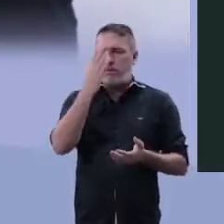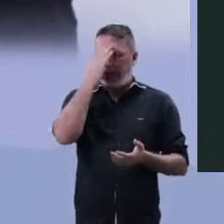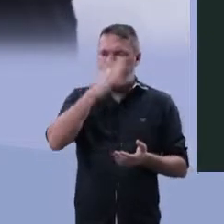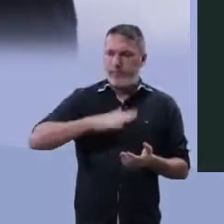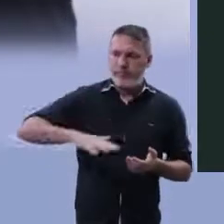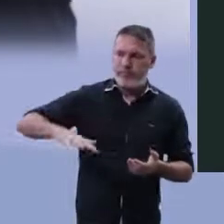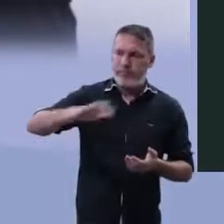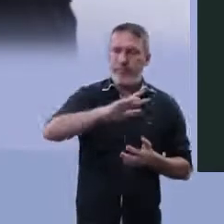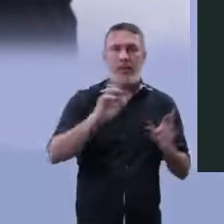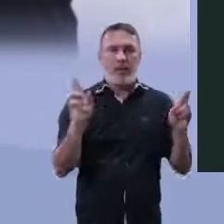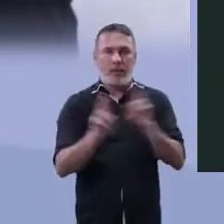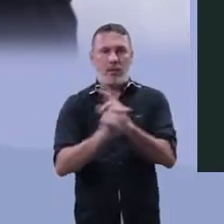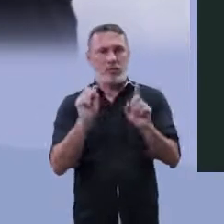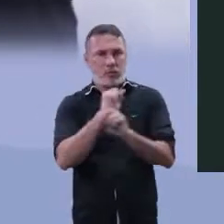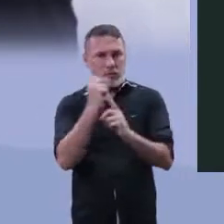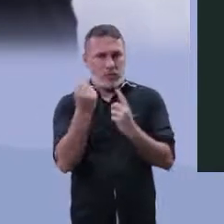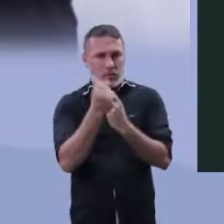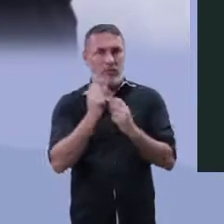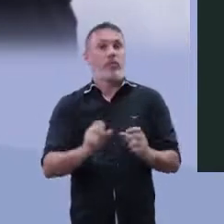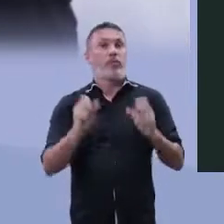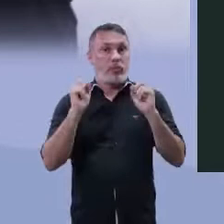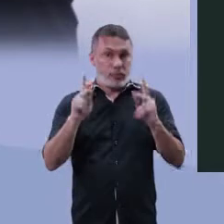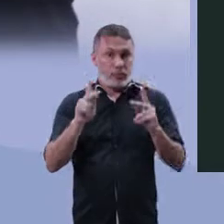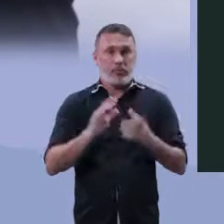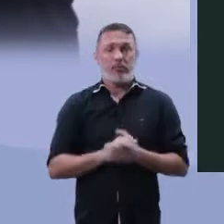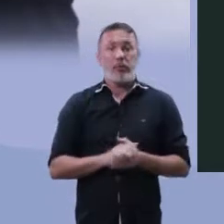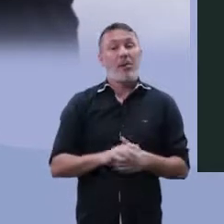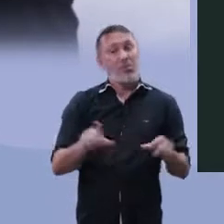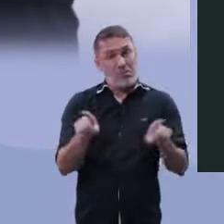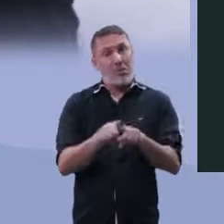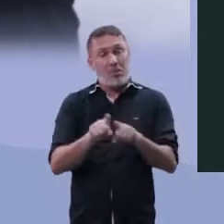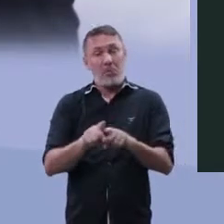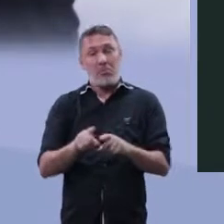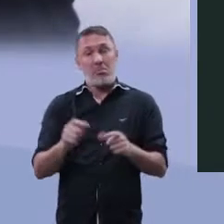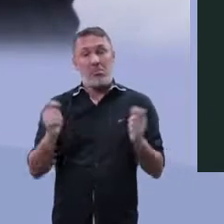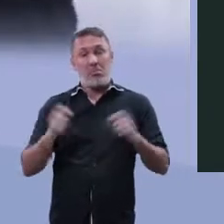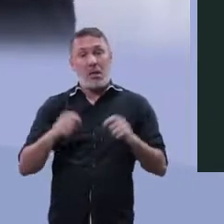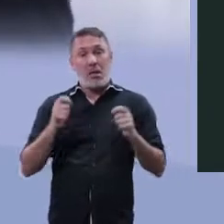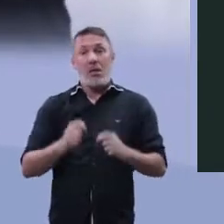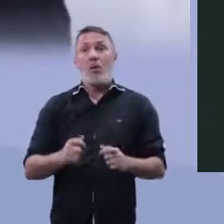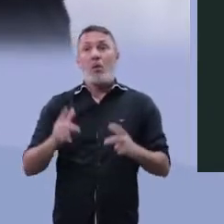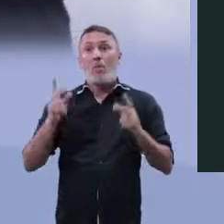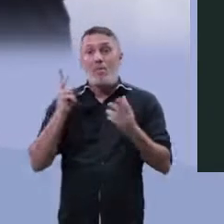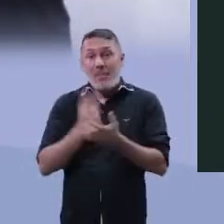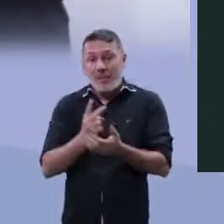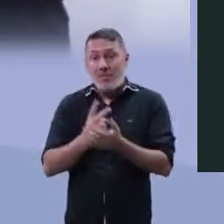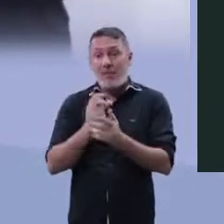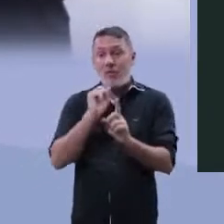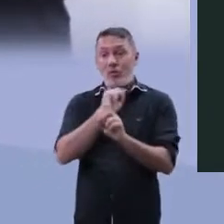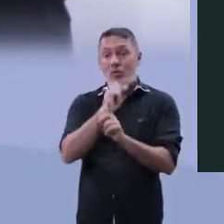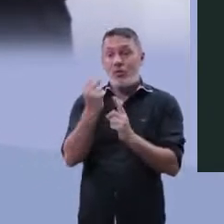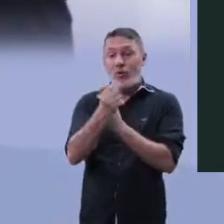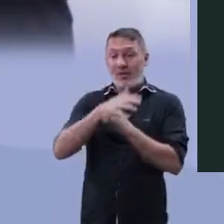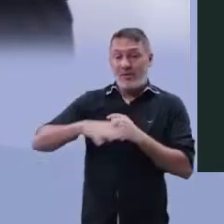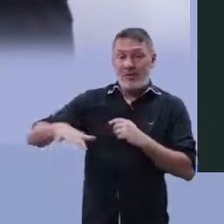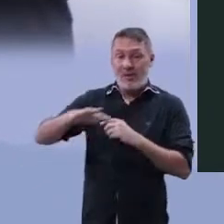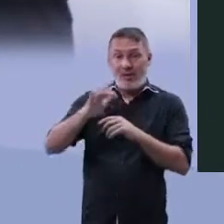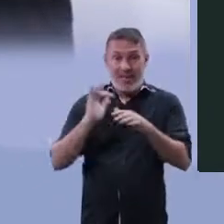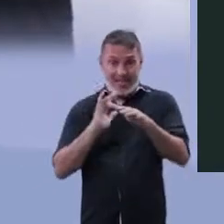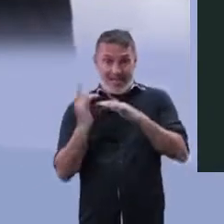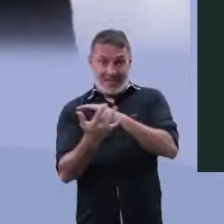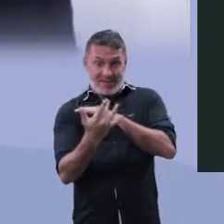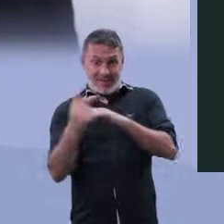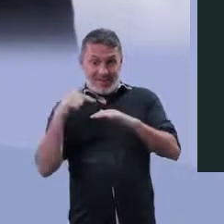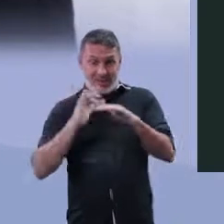por exemplo, hoje eu tenho uma realidade constituída pelas redes sociais. Pode ser que essas mesmas redes